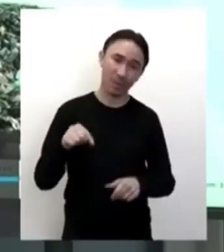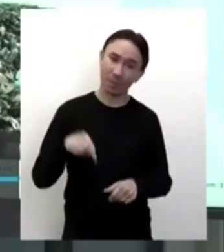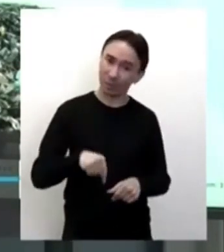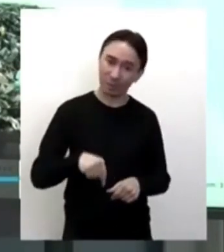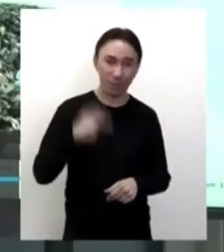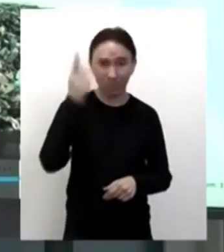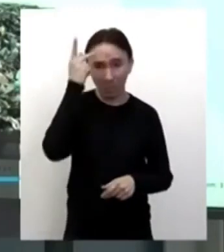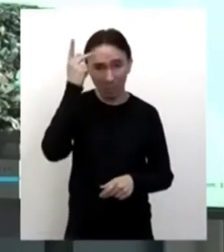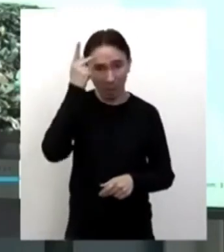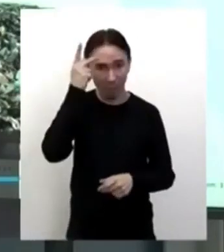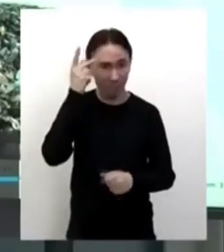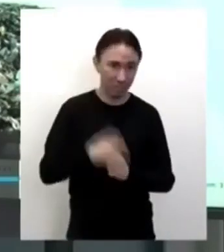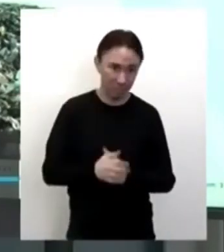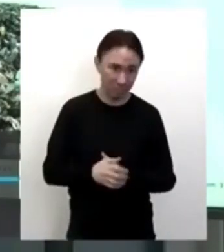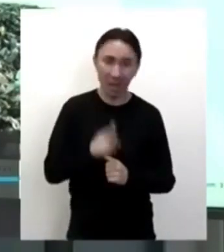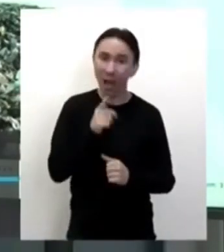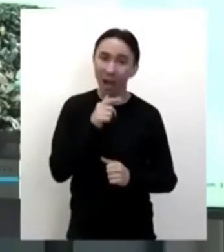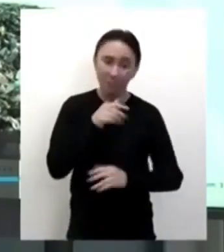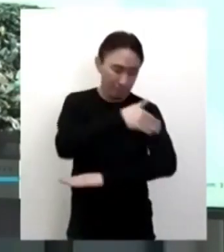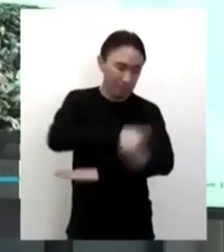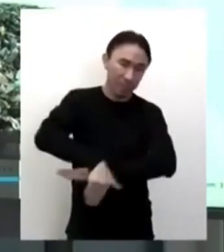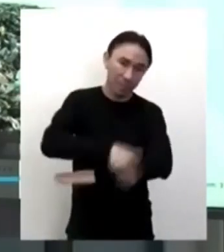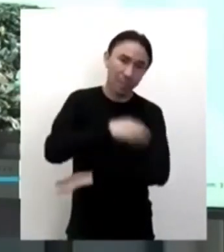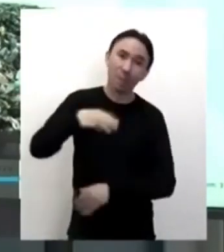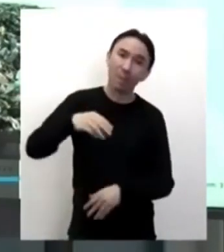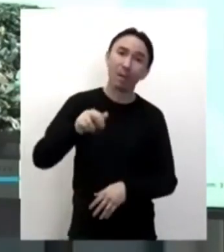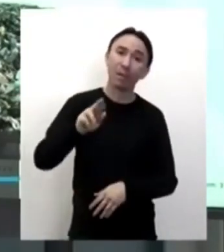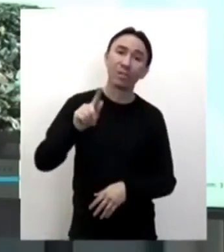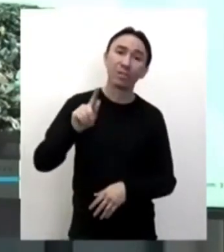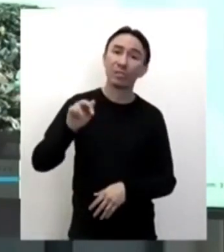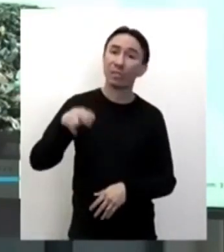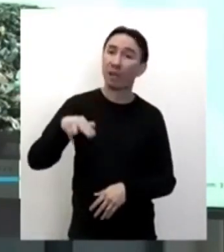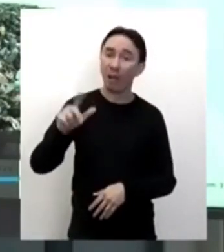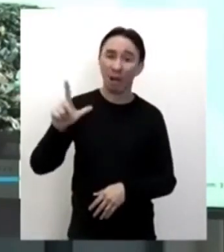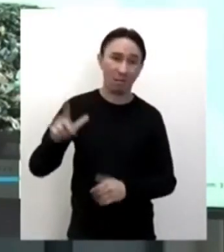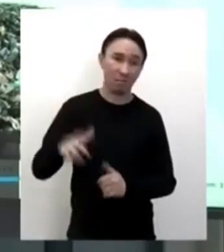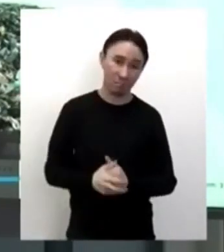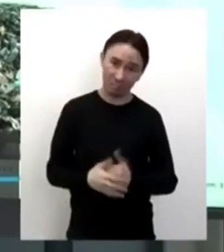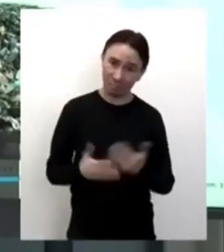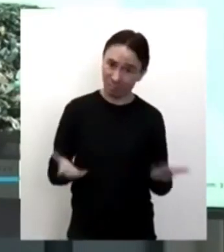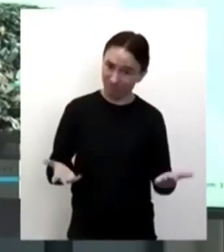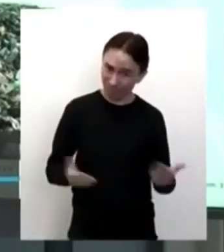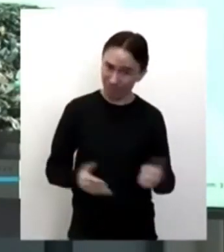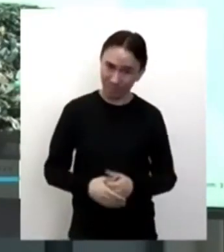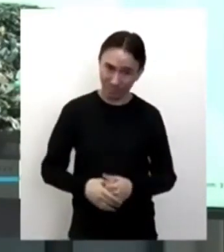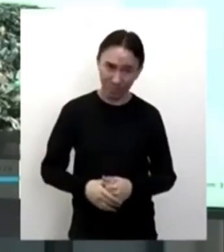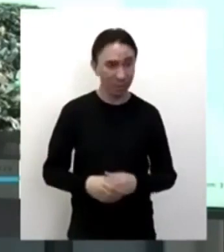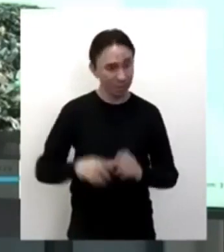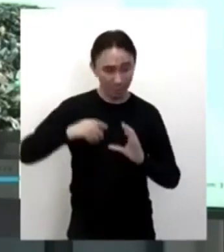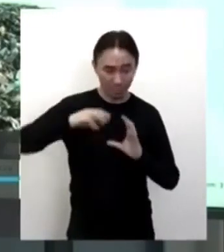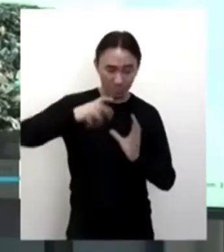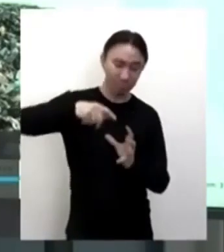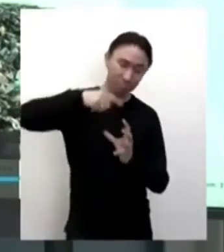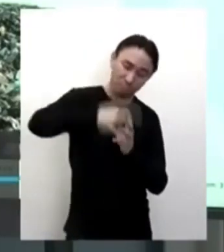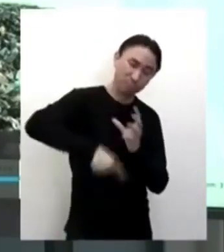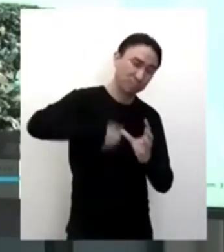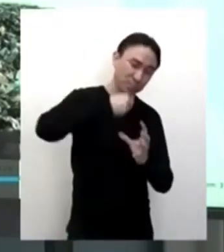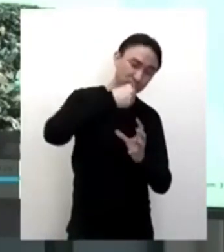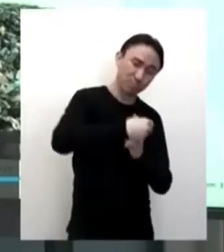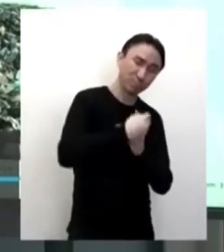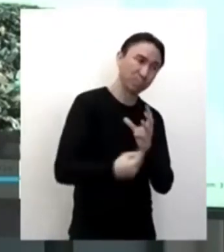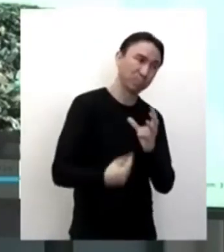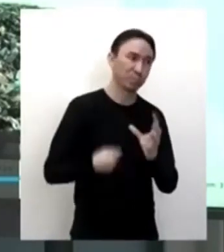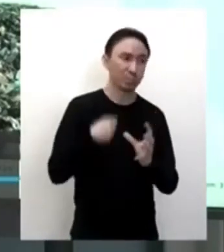centros, não é só privilégio, entre aspas, do Brasil, tem em toda a parte do mundo tem esse problema aí de enchentes.